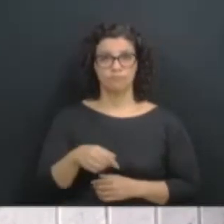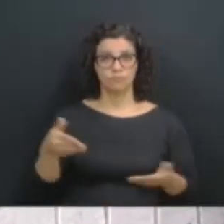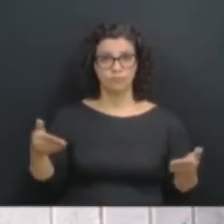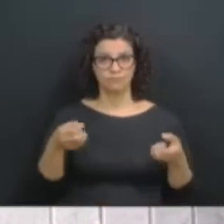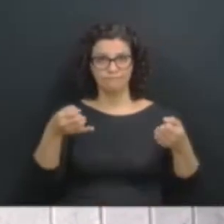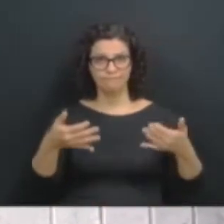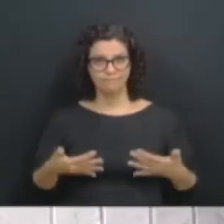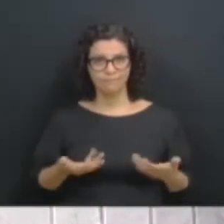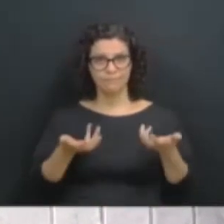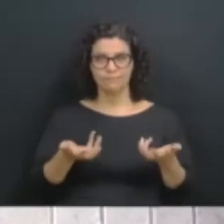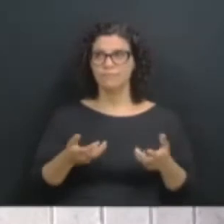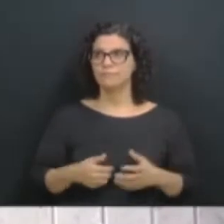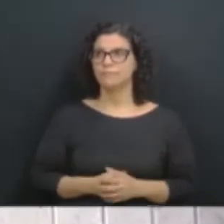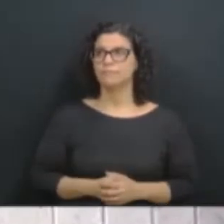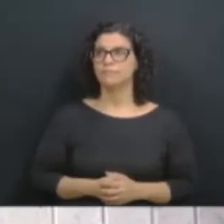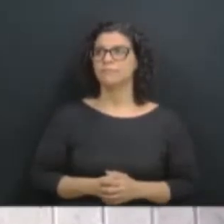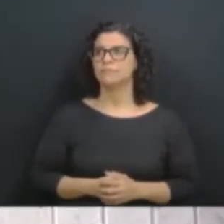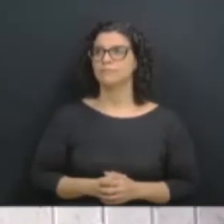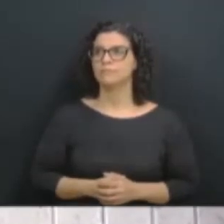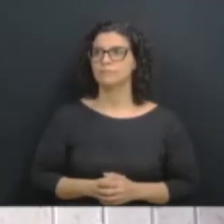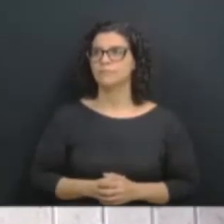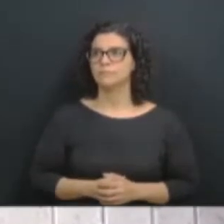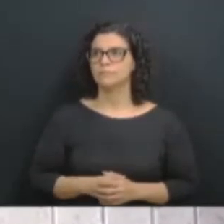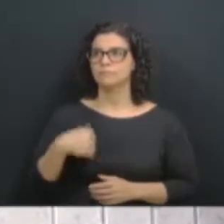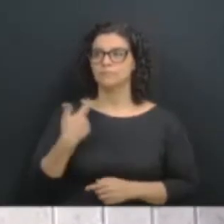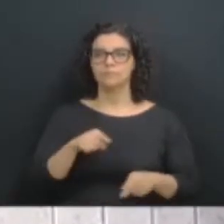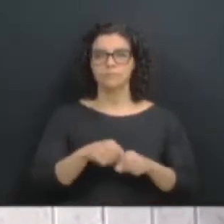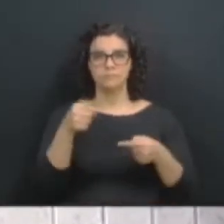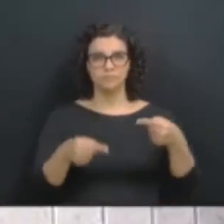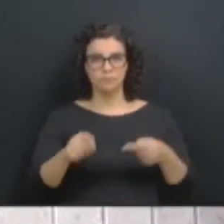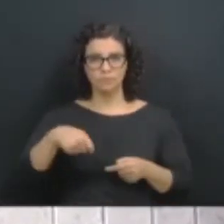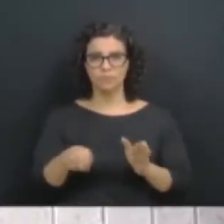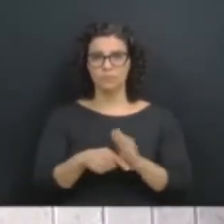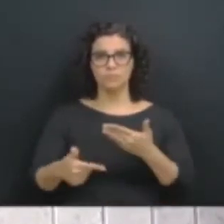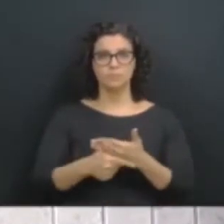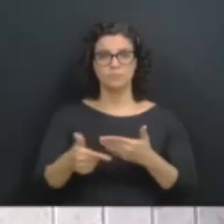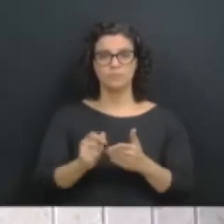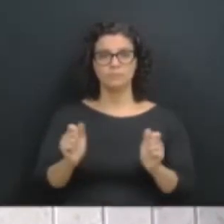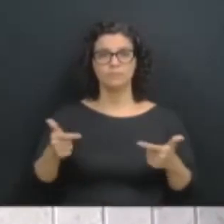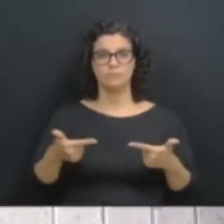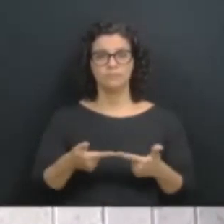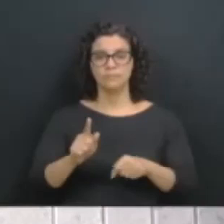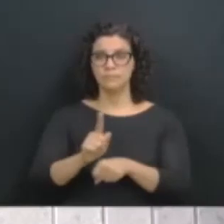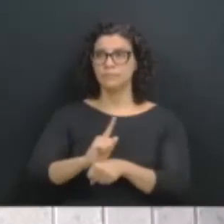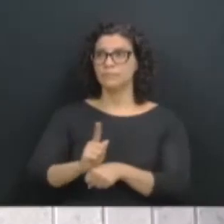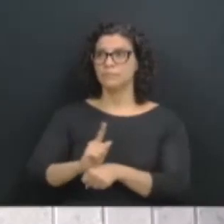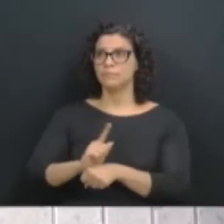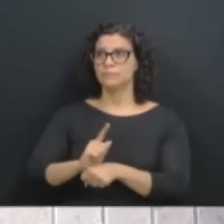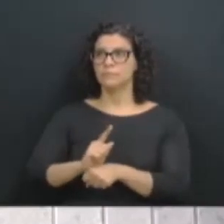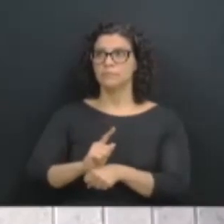traz a essa tribuna hoje é para debater um pouquinho sobre o papel da Assembleia na gestão